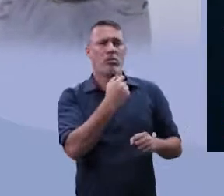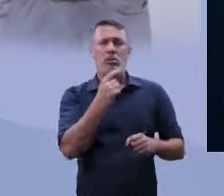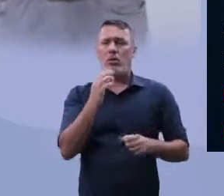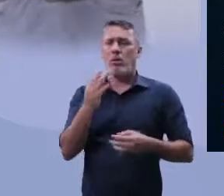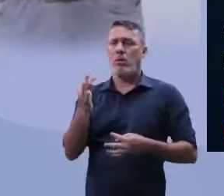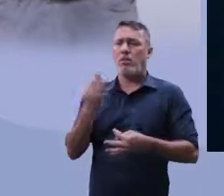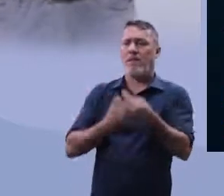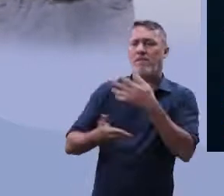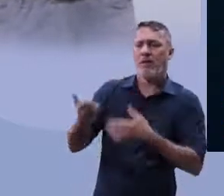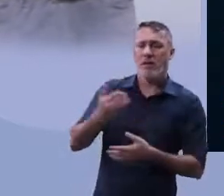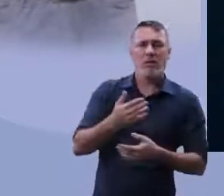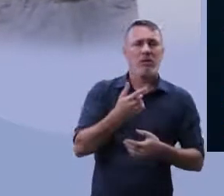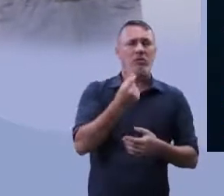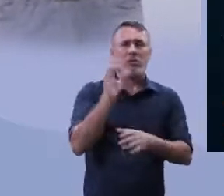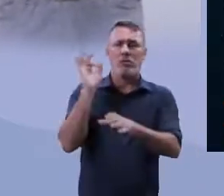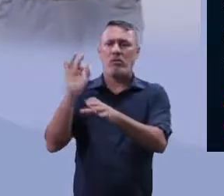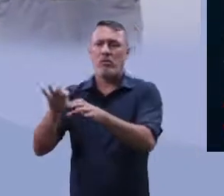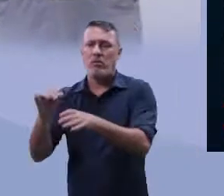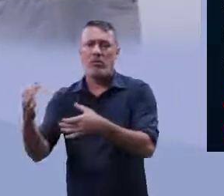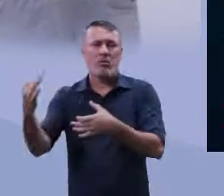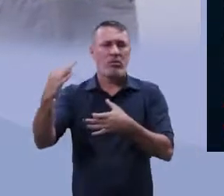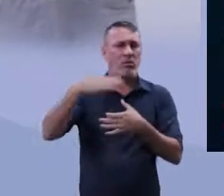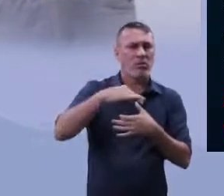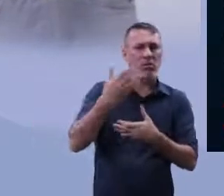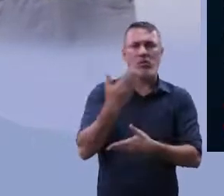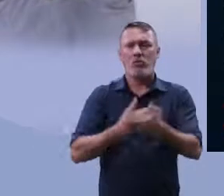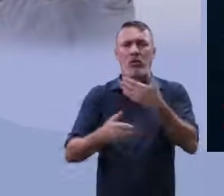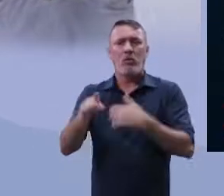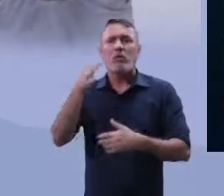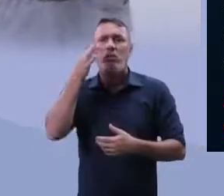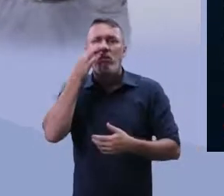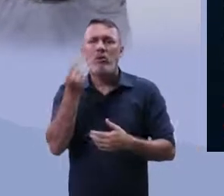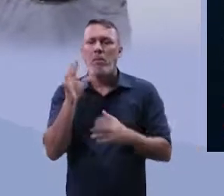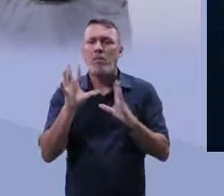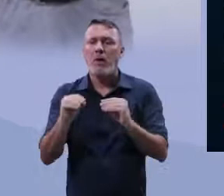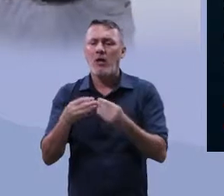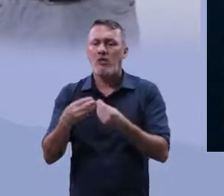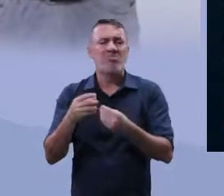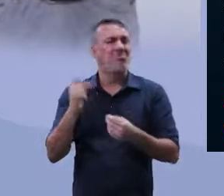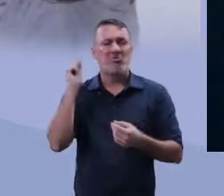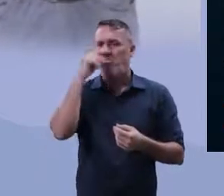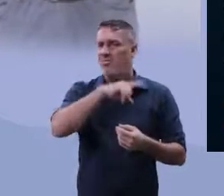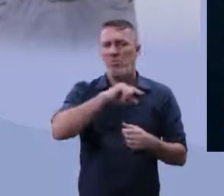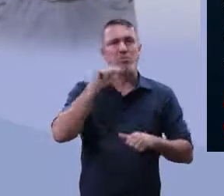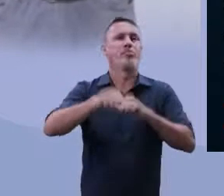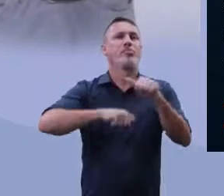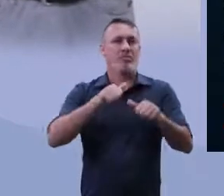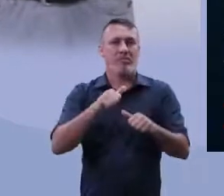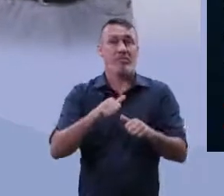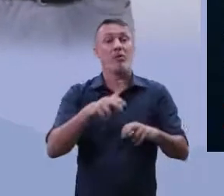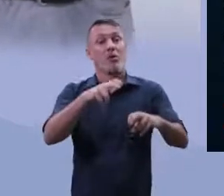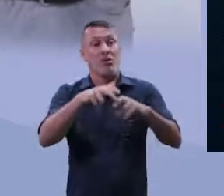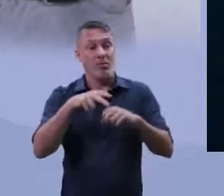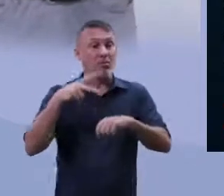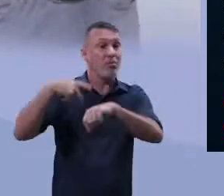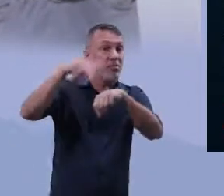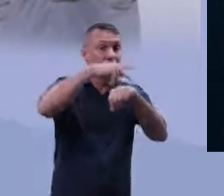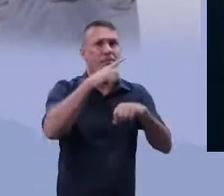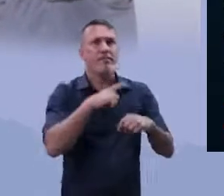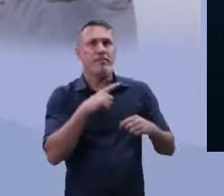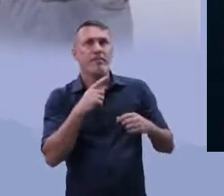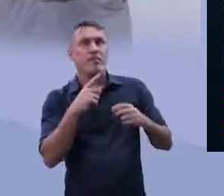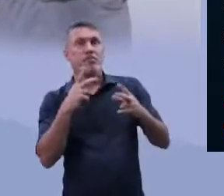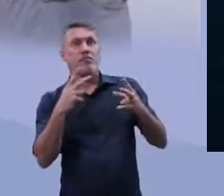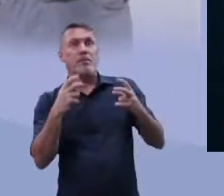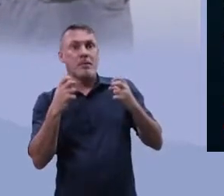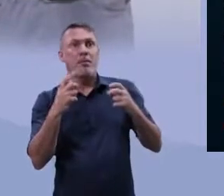processo globalizado. E aí é quando essas nações elas vão disputar, elas vão brigar, né,